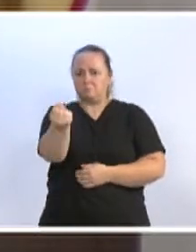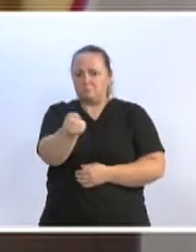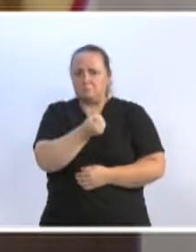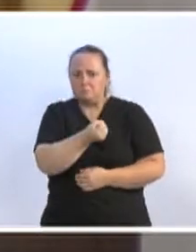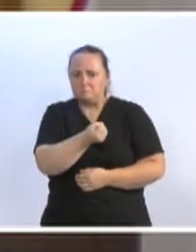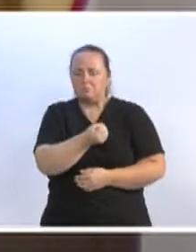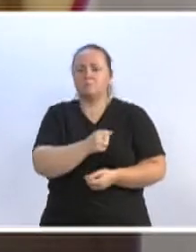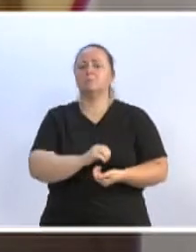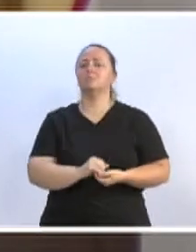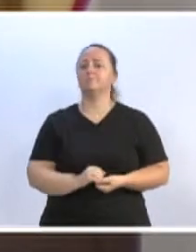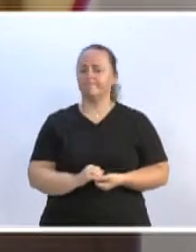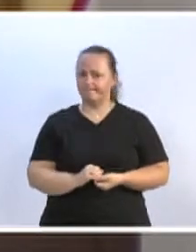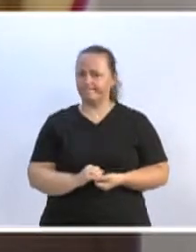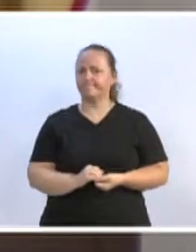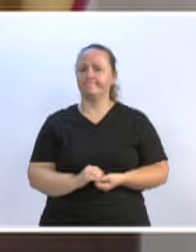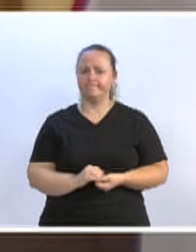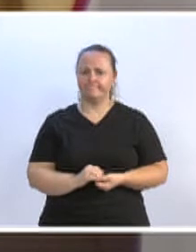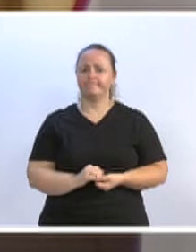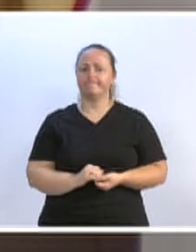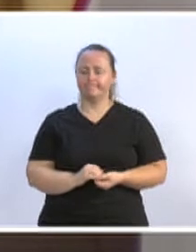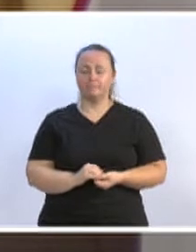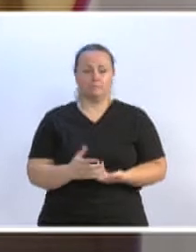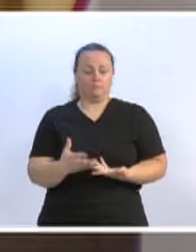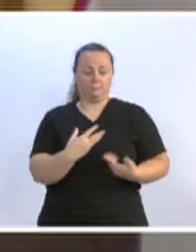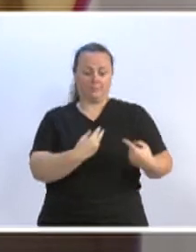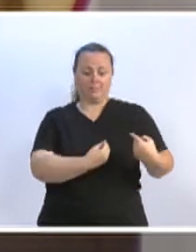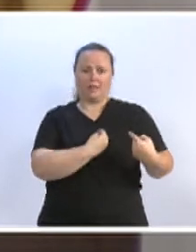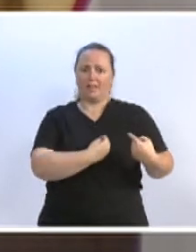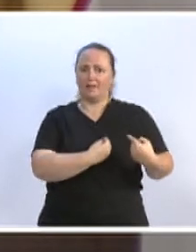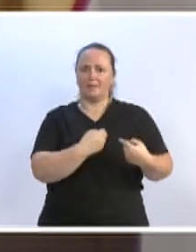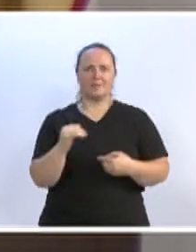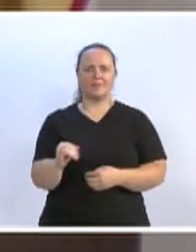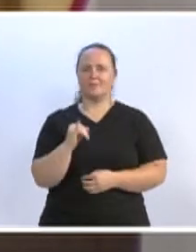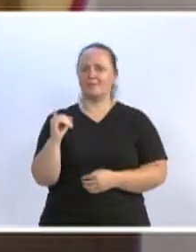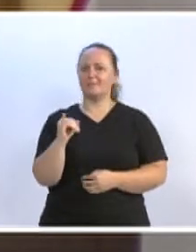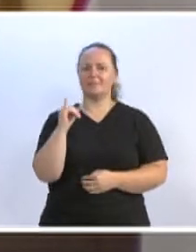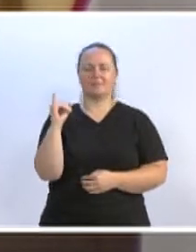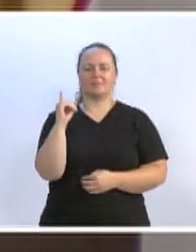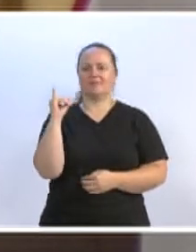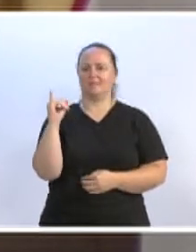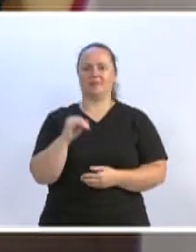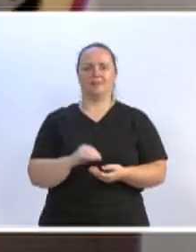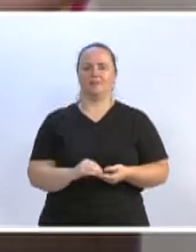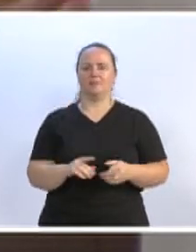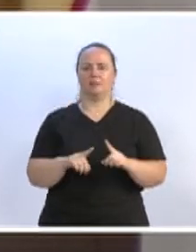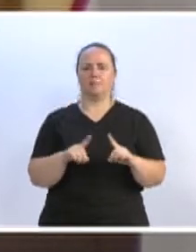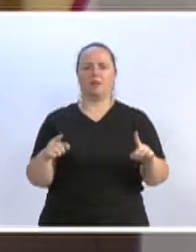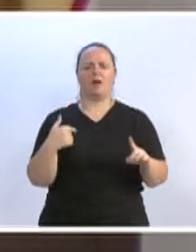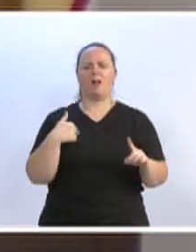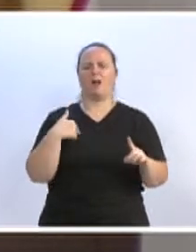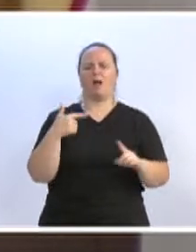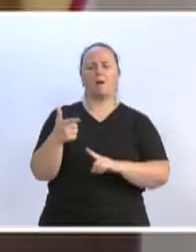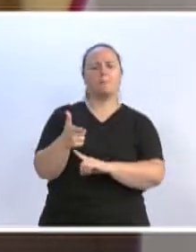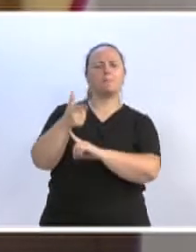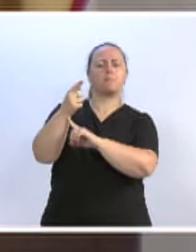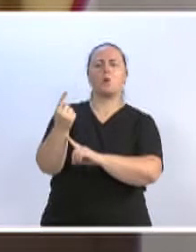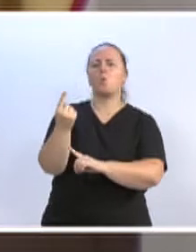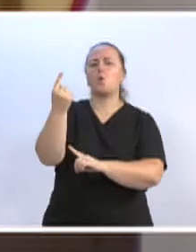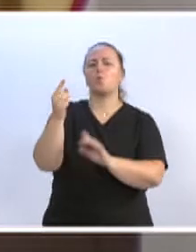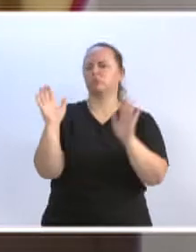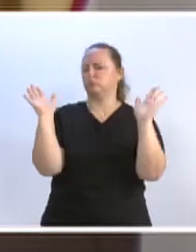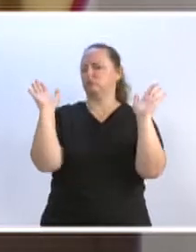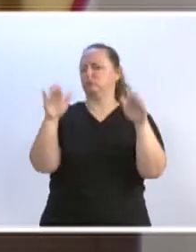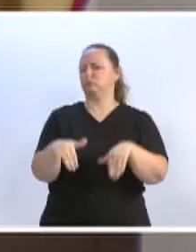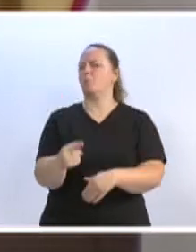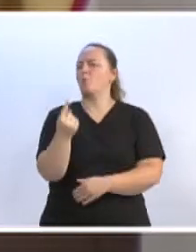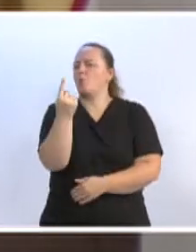O que significa? A vida é preciosa. Mas se eu mato um entre tantos, tanto faz,